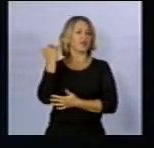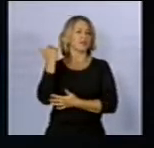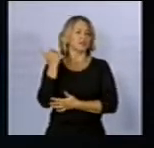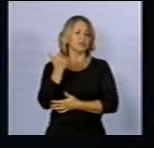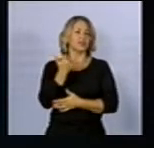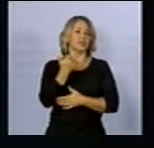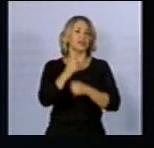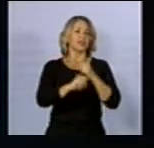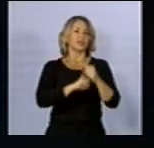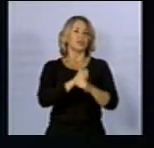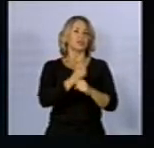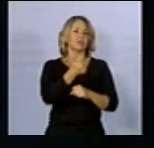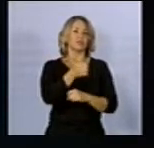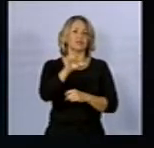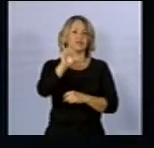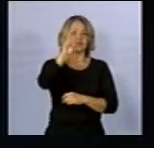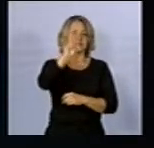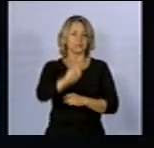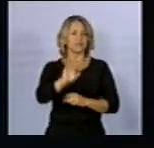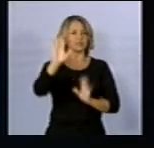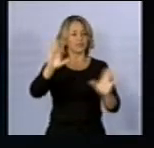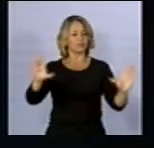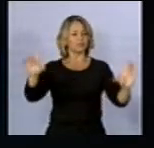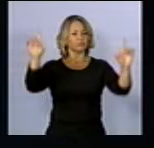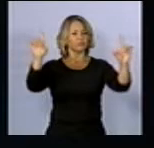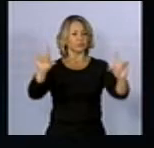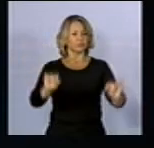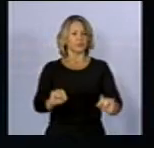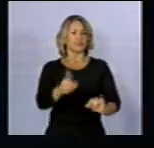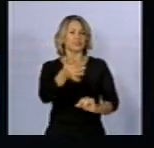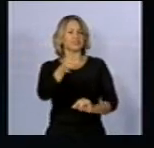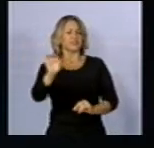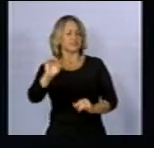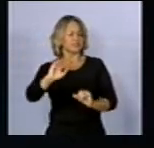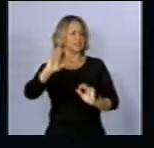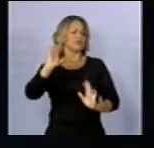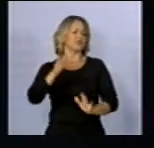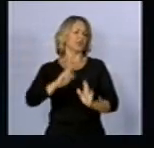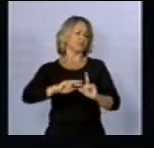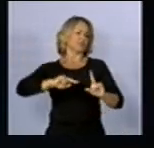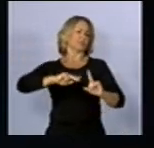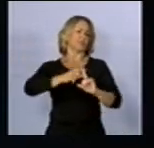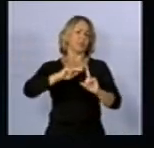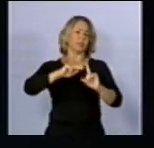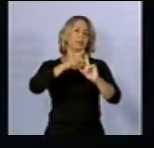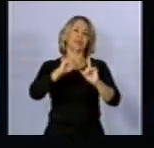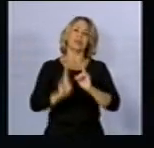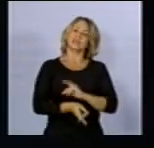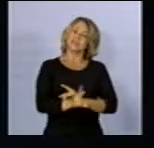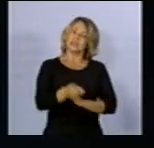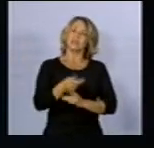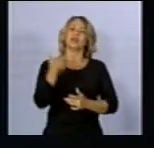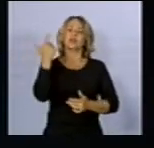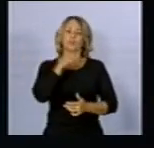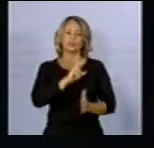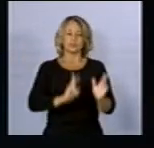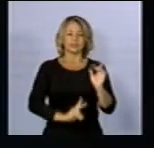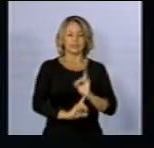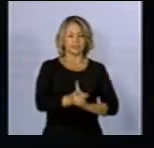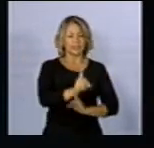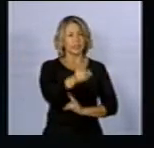eles já diminuíram em mais de 100 vezes. E, mesmo assim, continuam sendo debatidos.